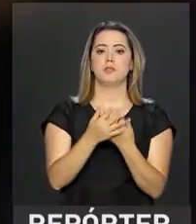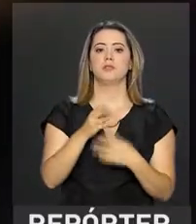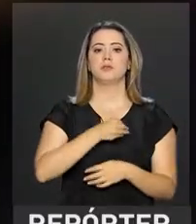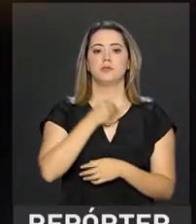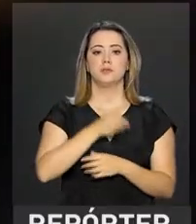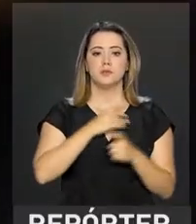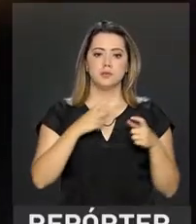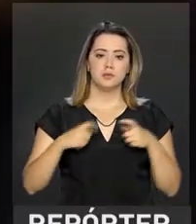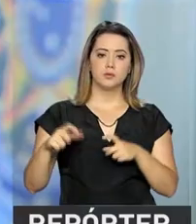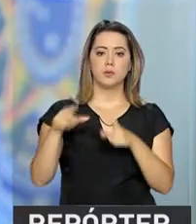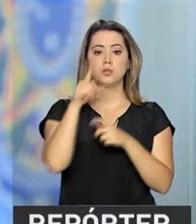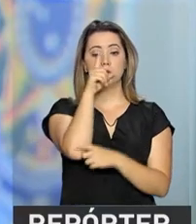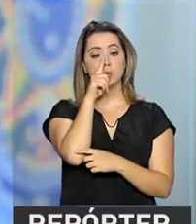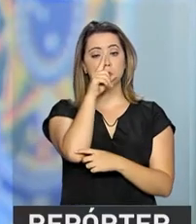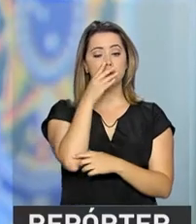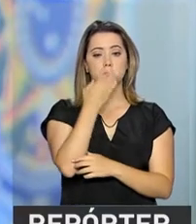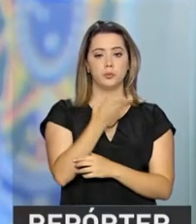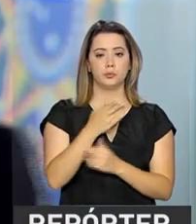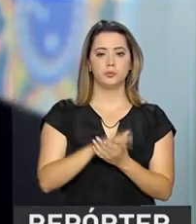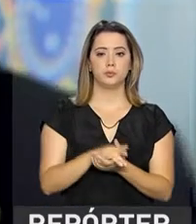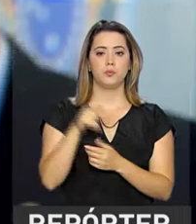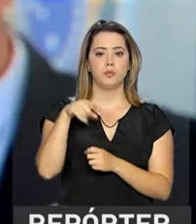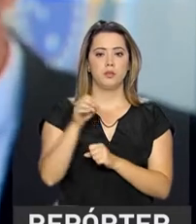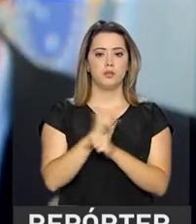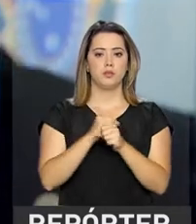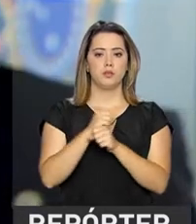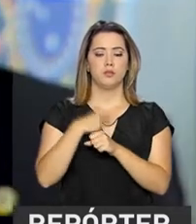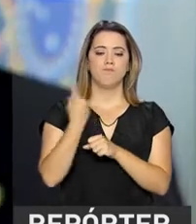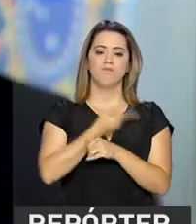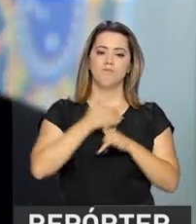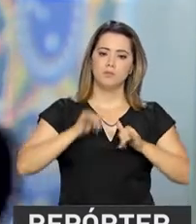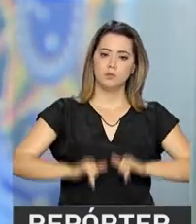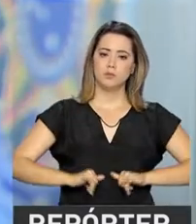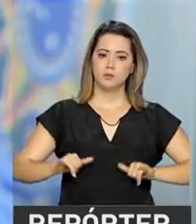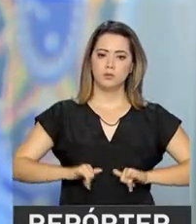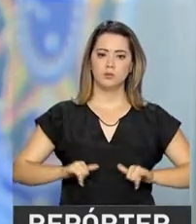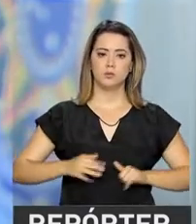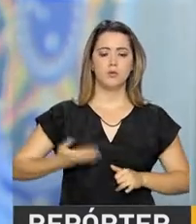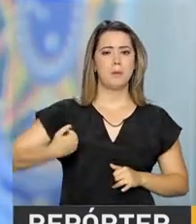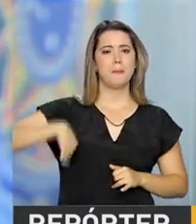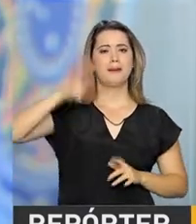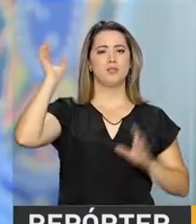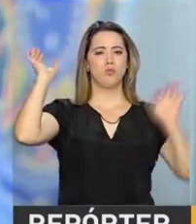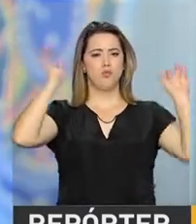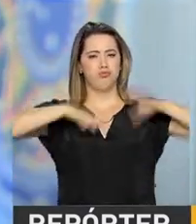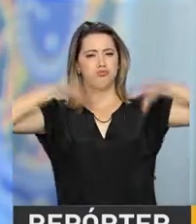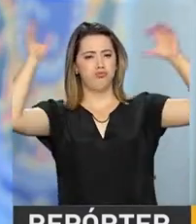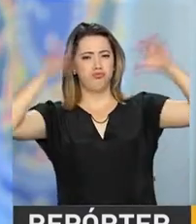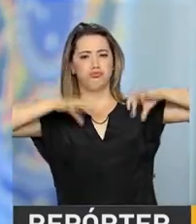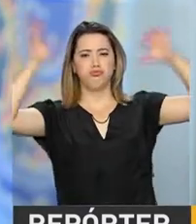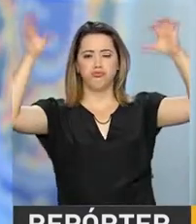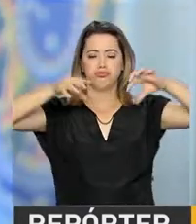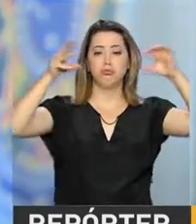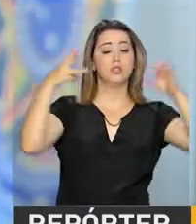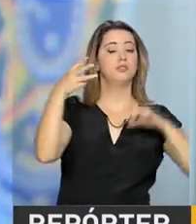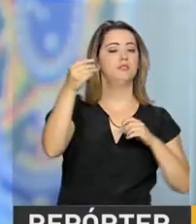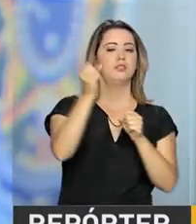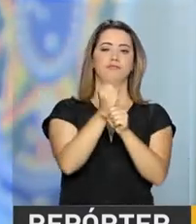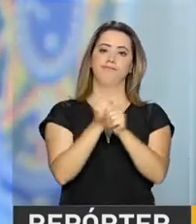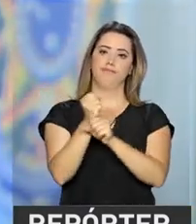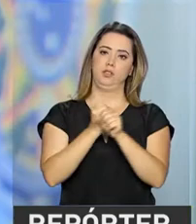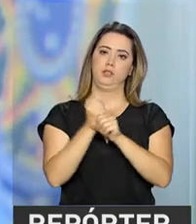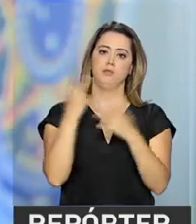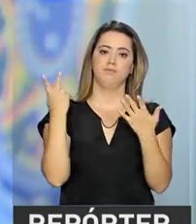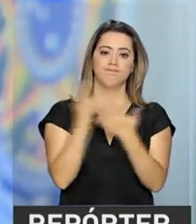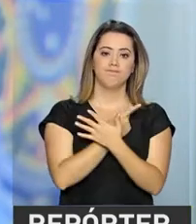em área de risco neste ano 2017 sofremos com maior volume de chuva dos últimos 30 anos na nossa capital o